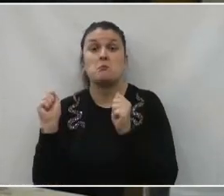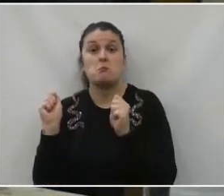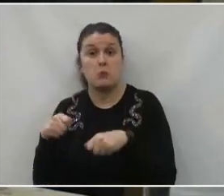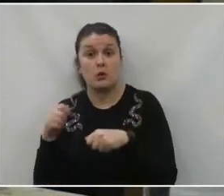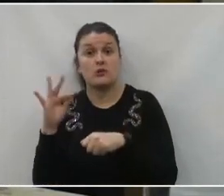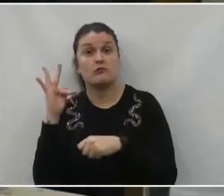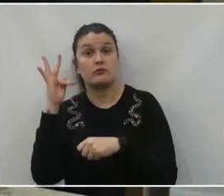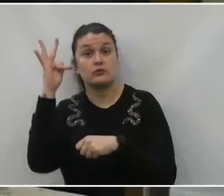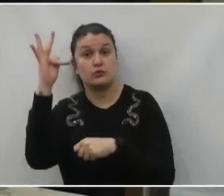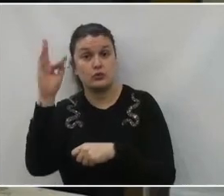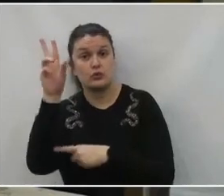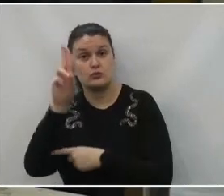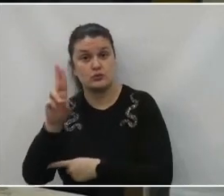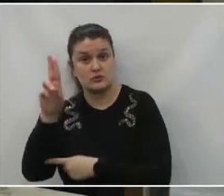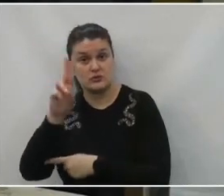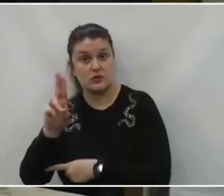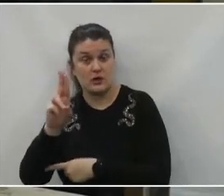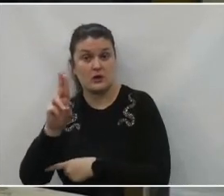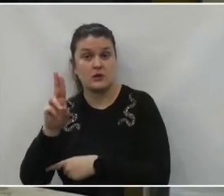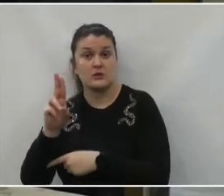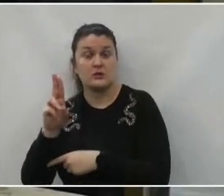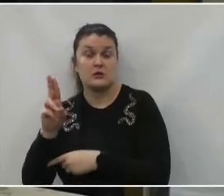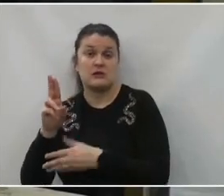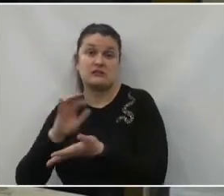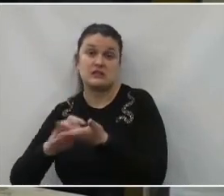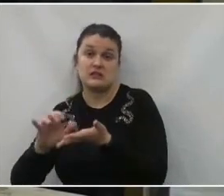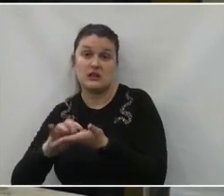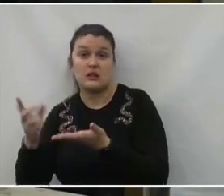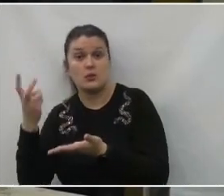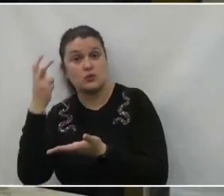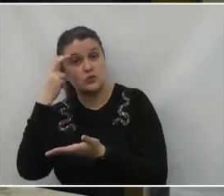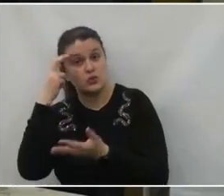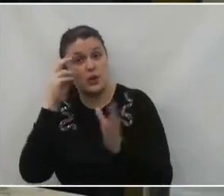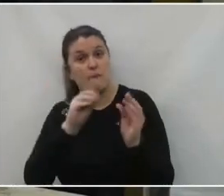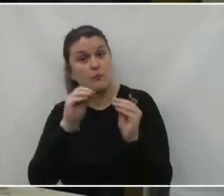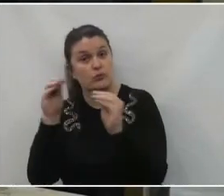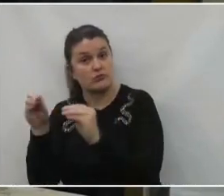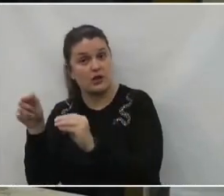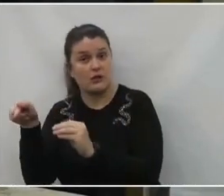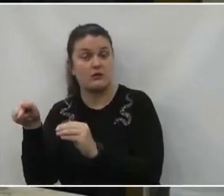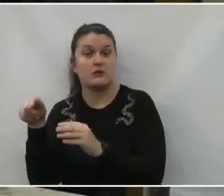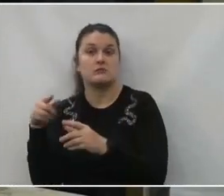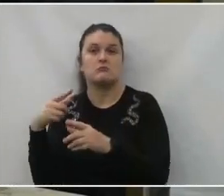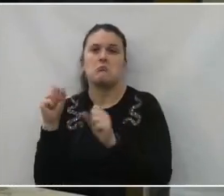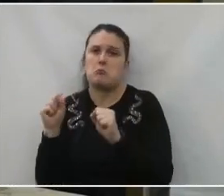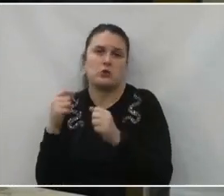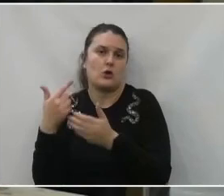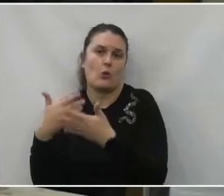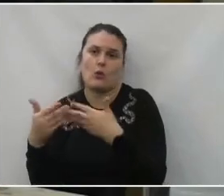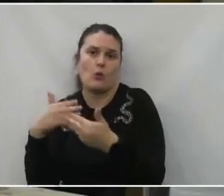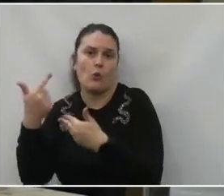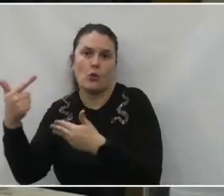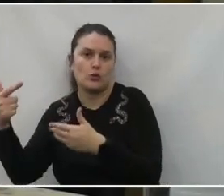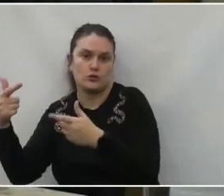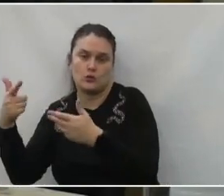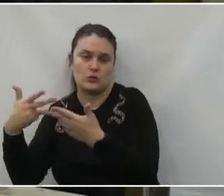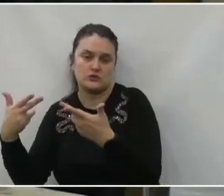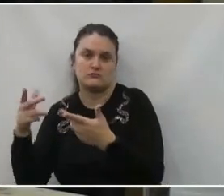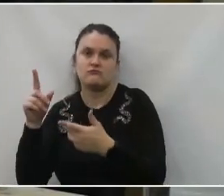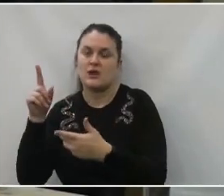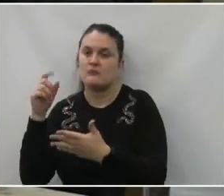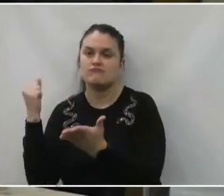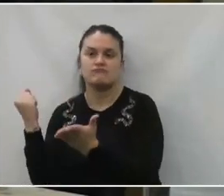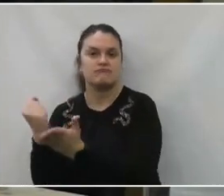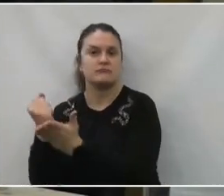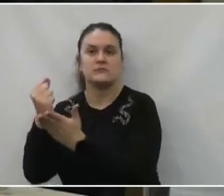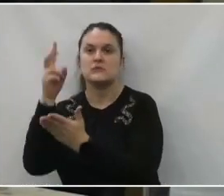Leis, ser utilizado até para a cultura, enfim, para uma série de funções. Um marco histórico para